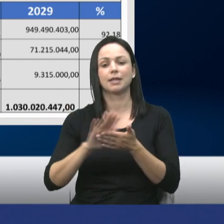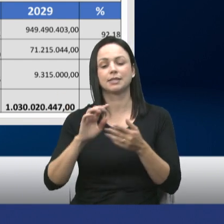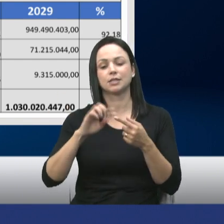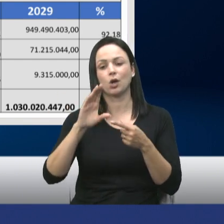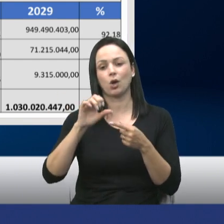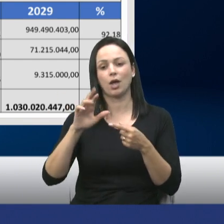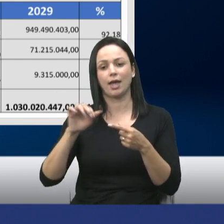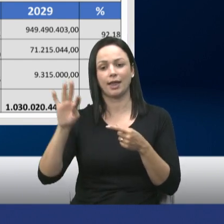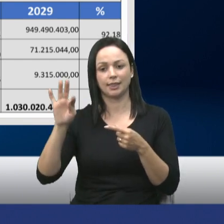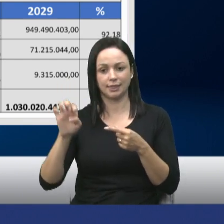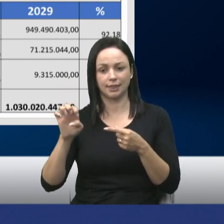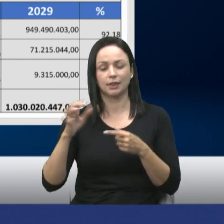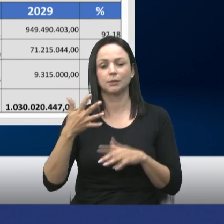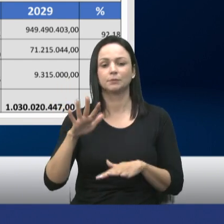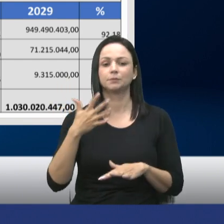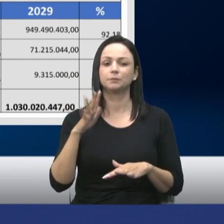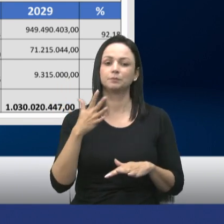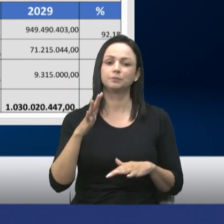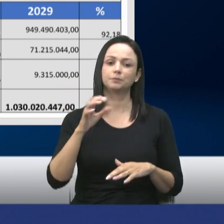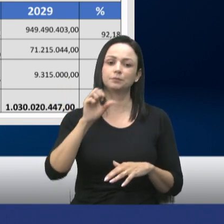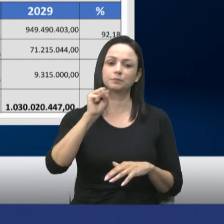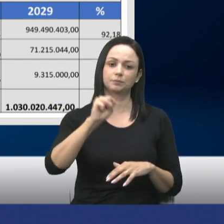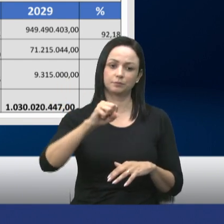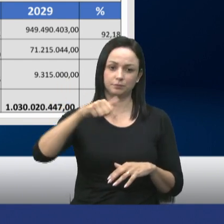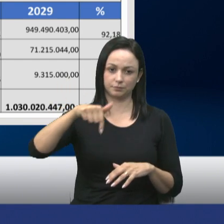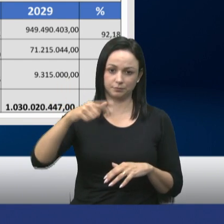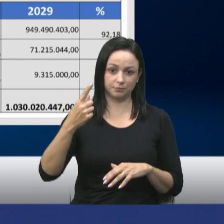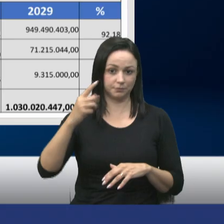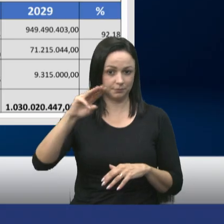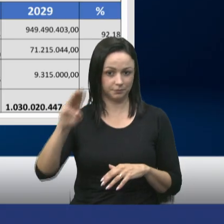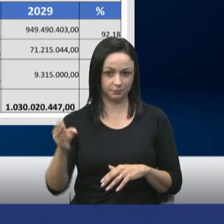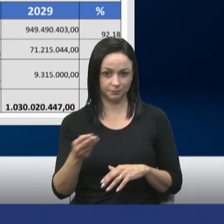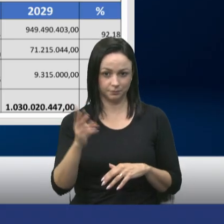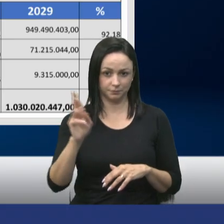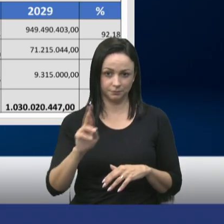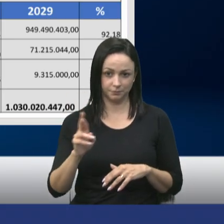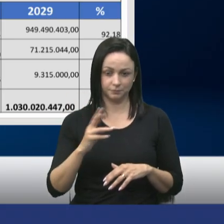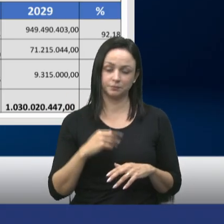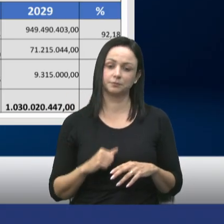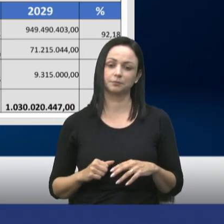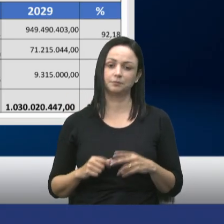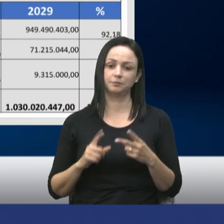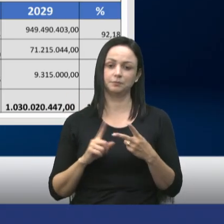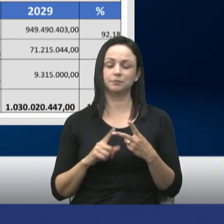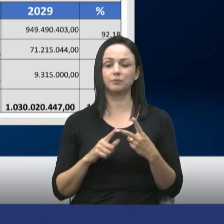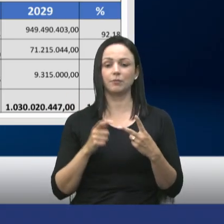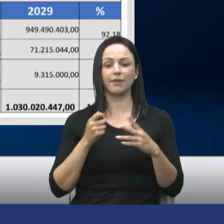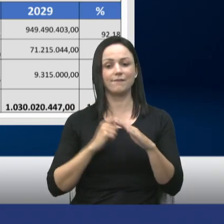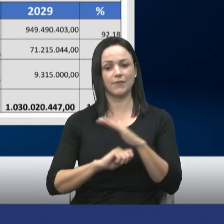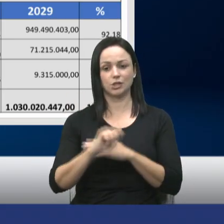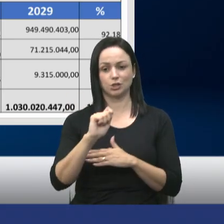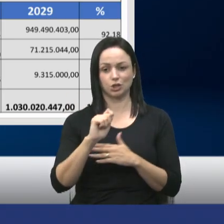que corresponderá a aproximadamente 871 milhões de reais. O investimento,